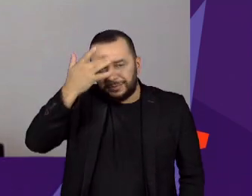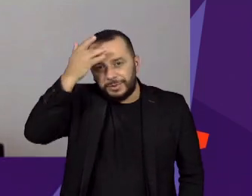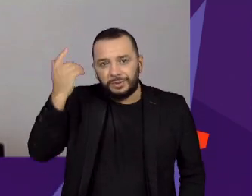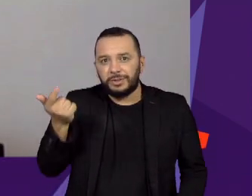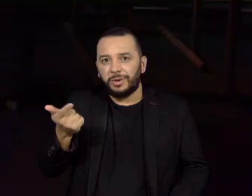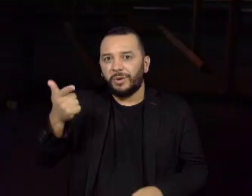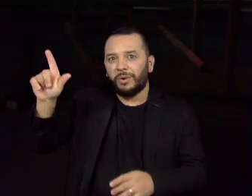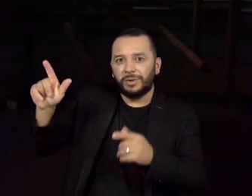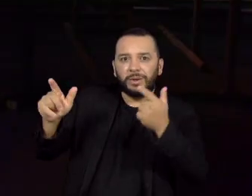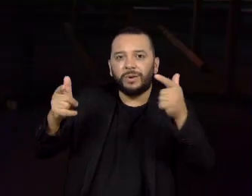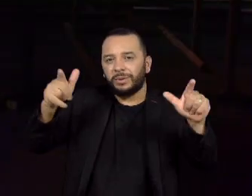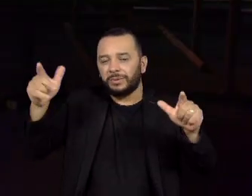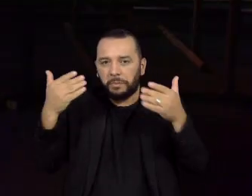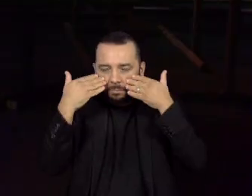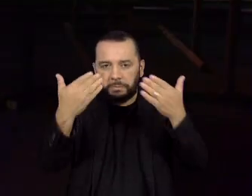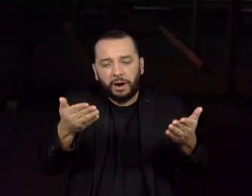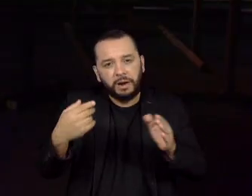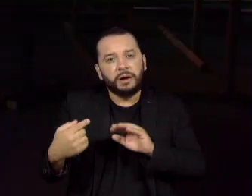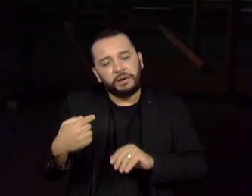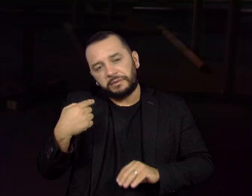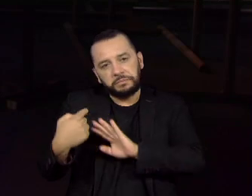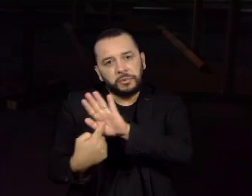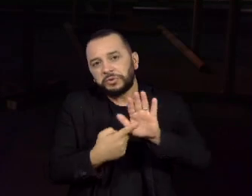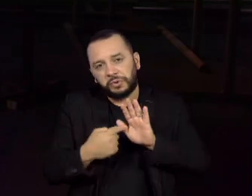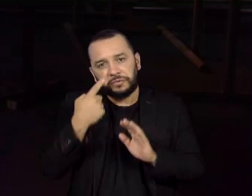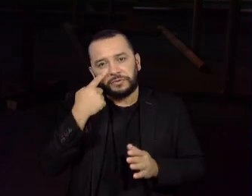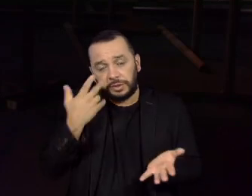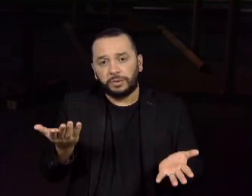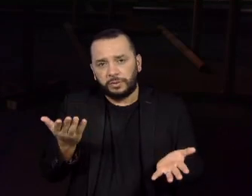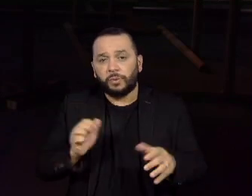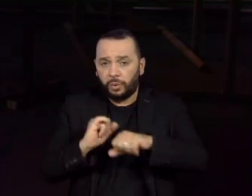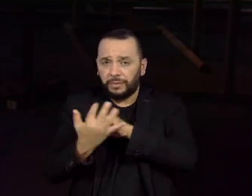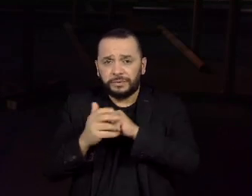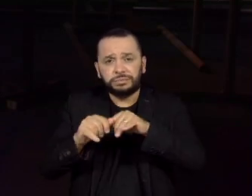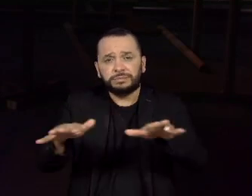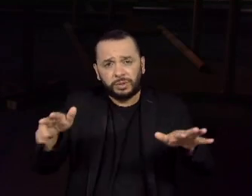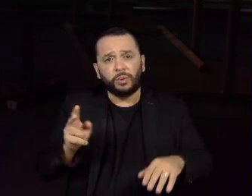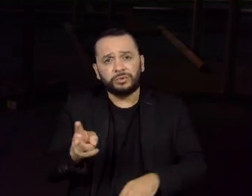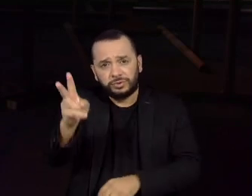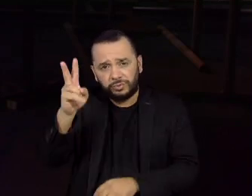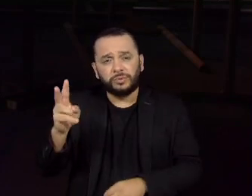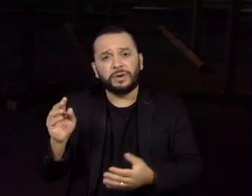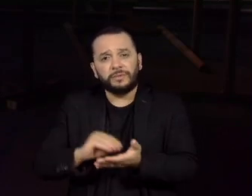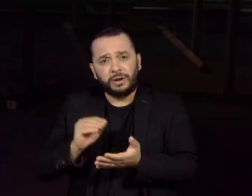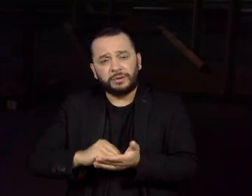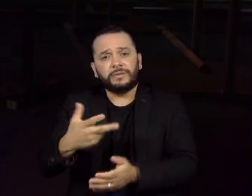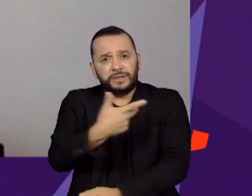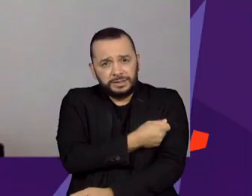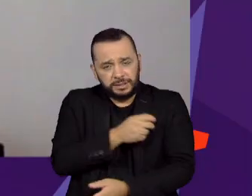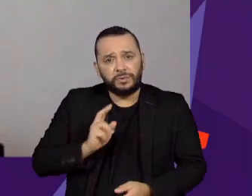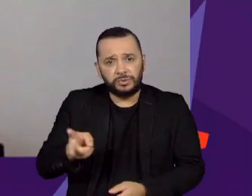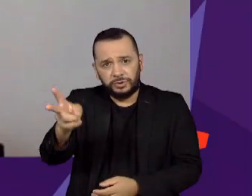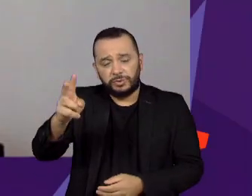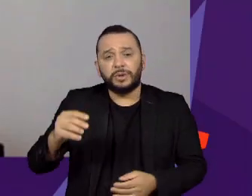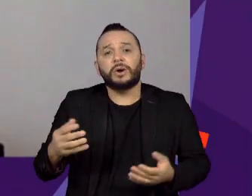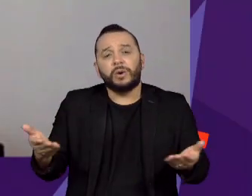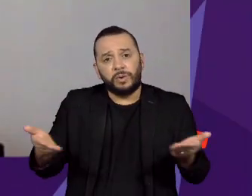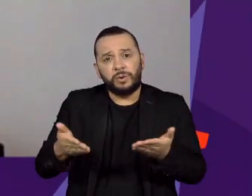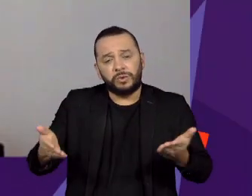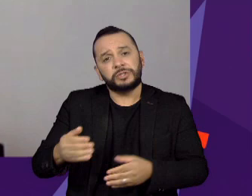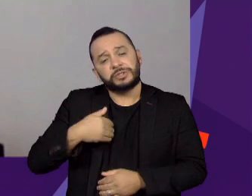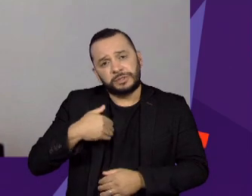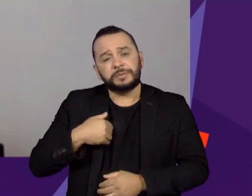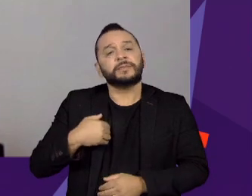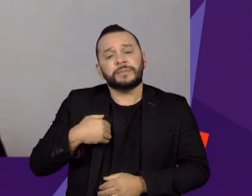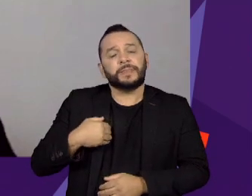foram públicas. O vírus continua aí, irmão. Claro. A falta de vacina continua aí. Claro. O nosso inimigo 01 hoje continua